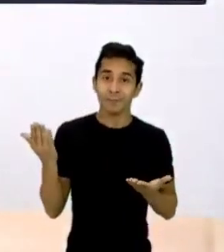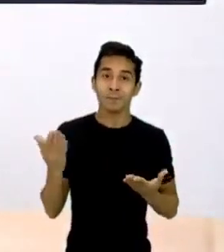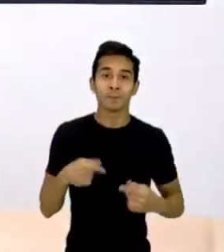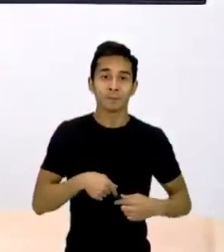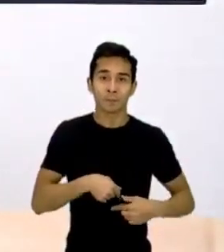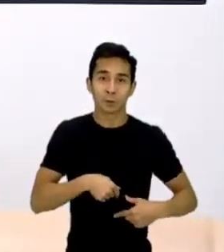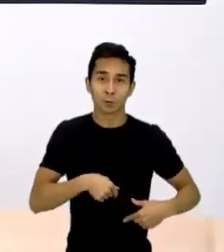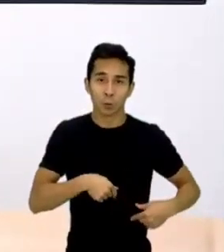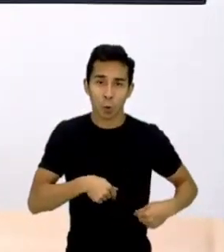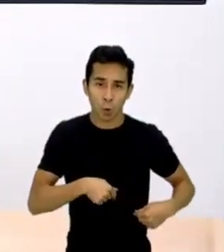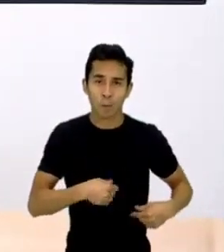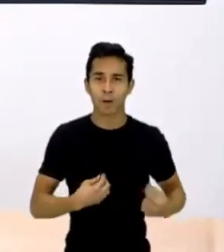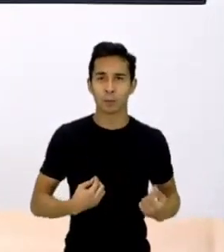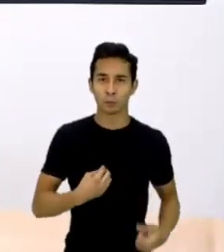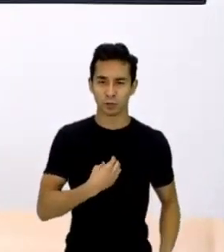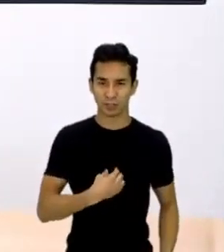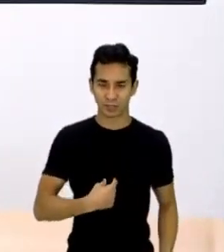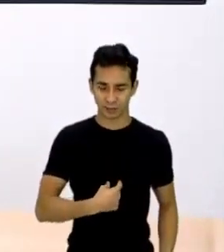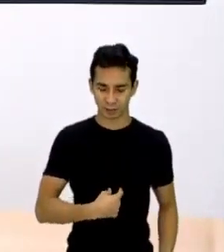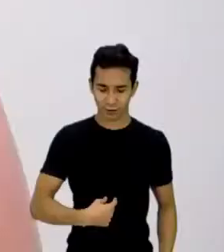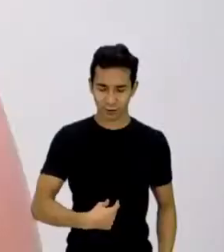o intestino